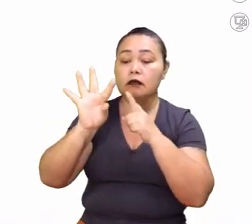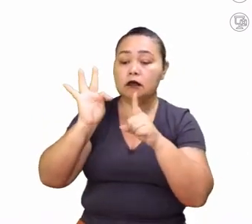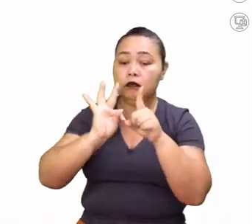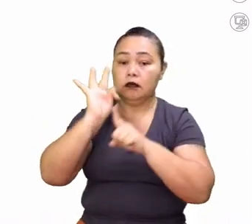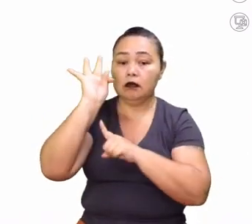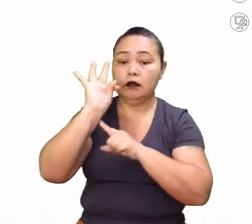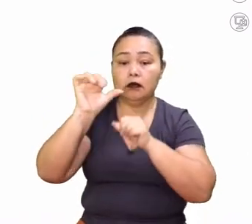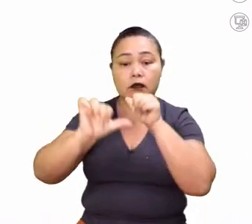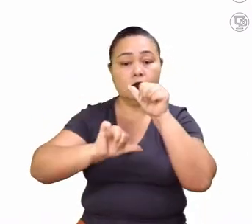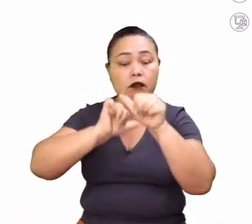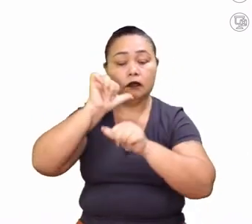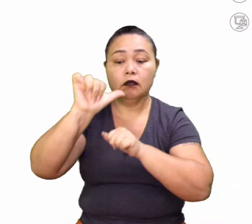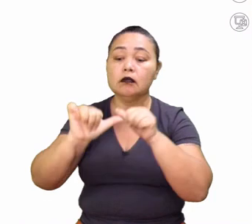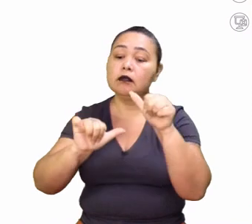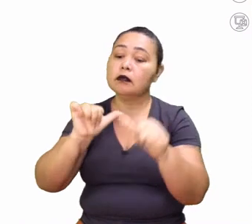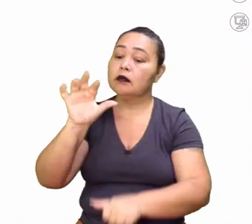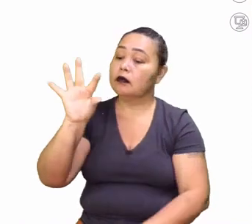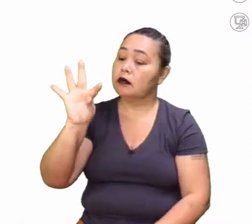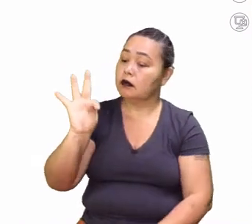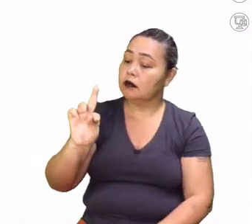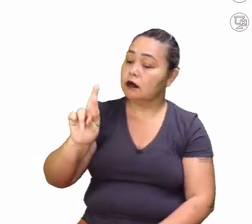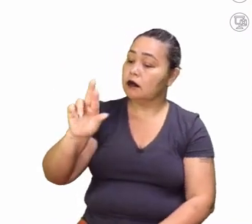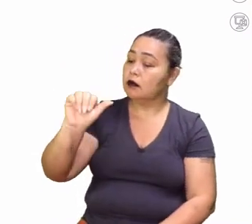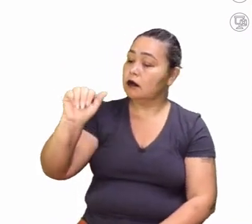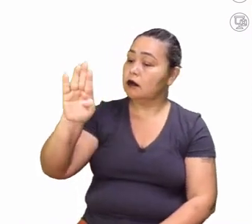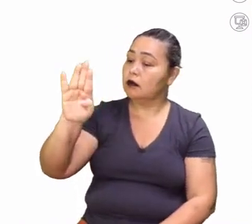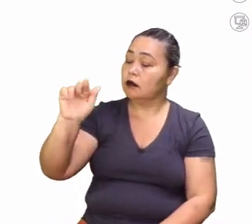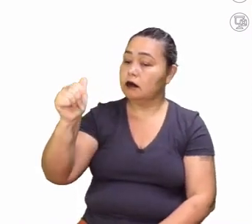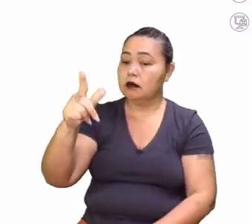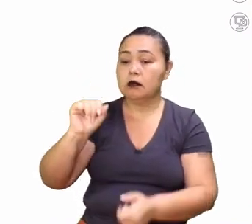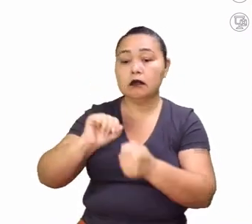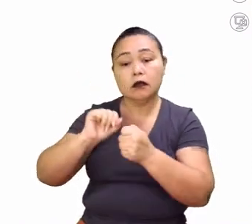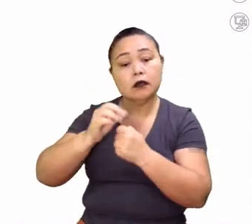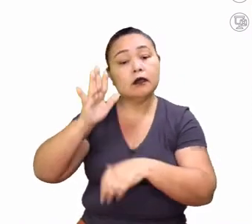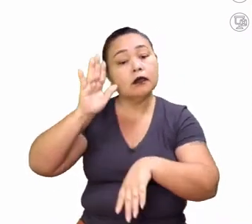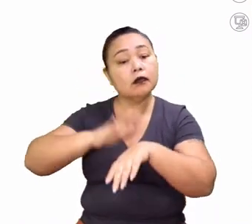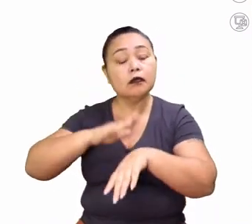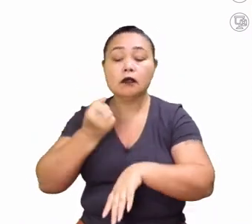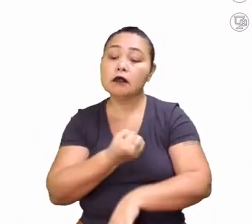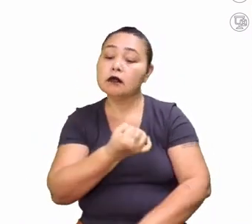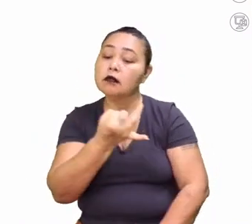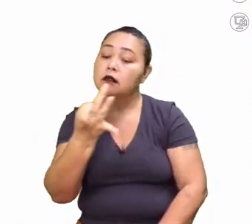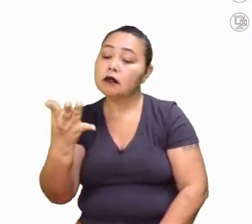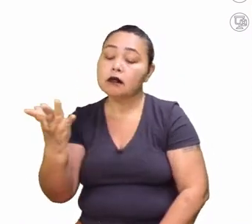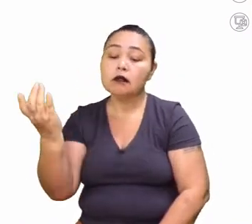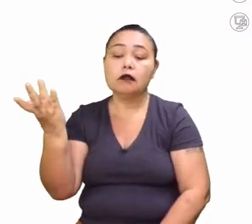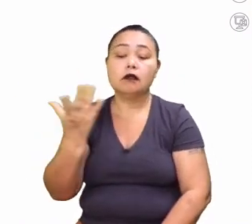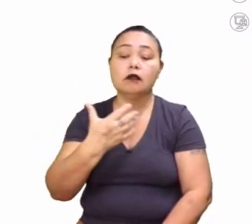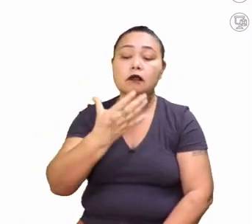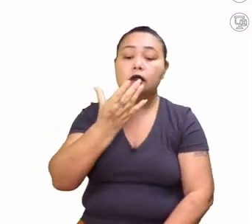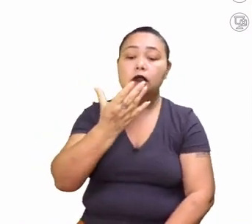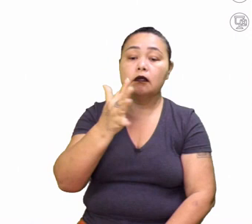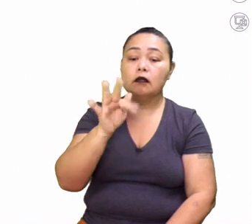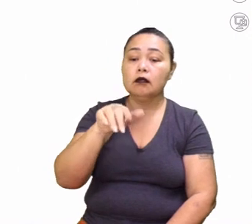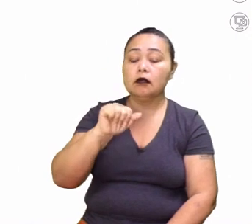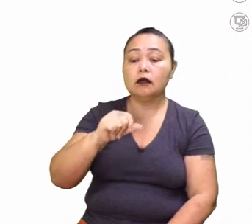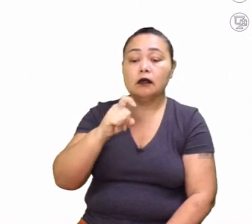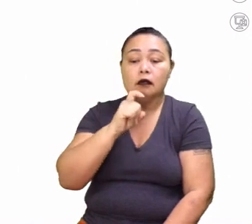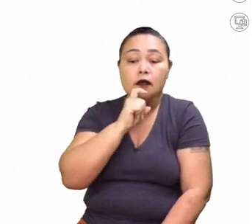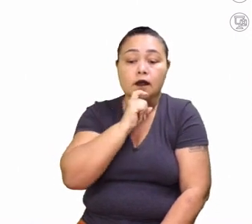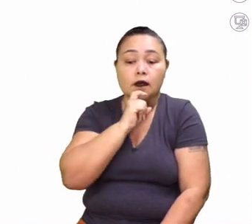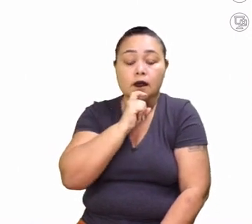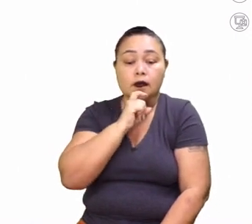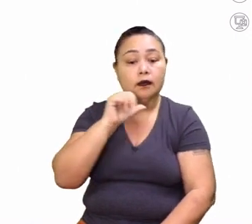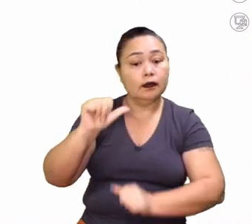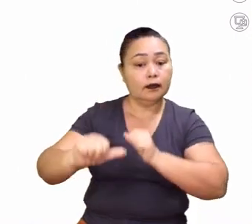transforma-se em trabalho mais uma quantidade que é enviada paraa fonte fria não conseguimos transformar